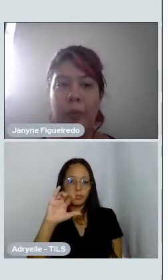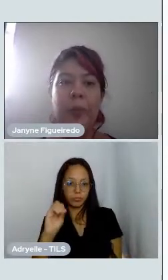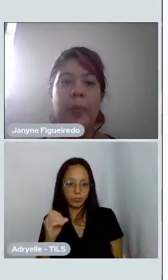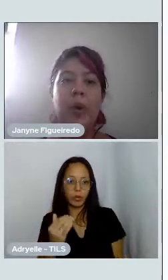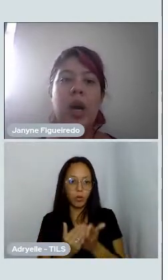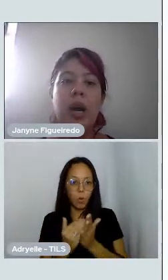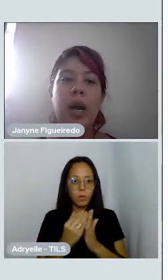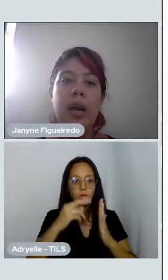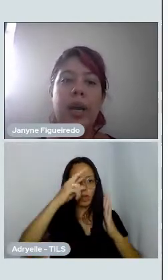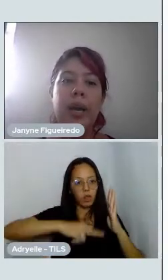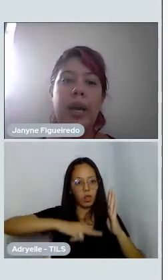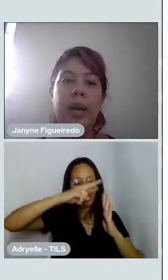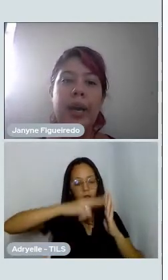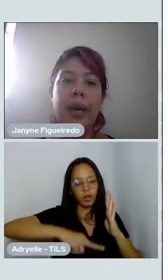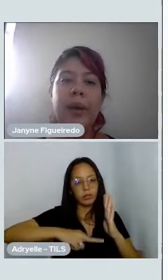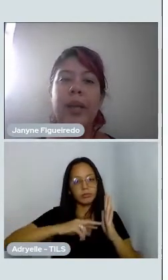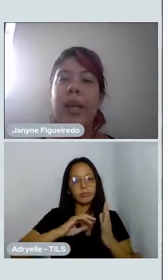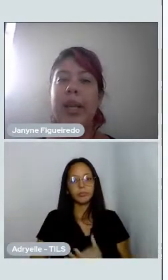situar melhor.